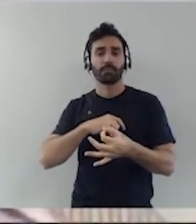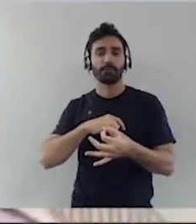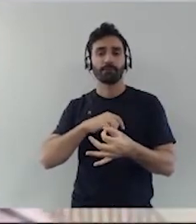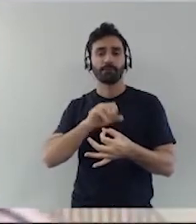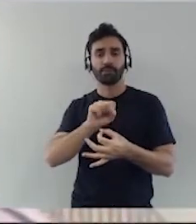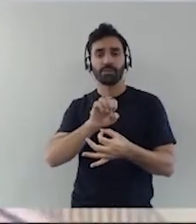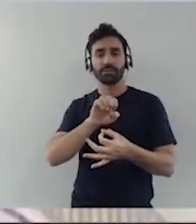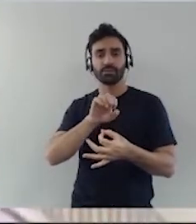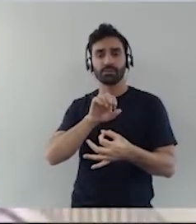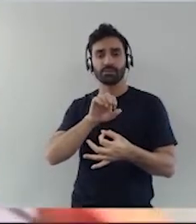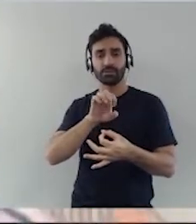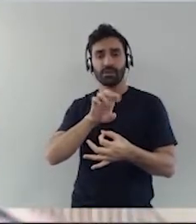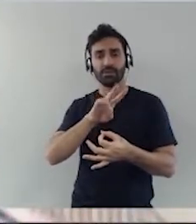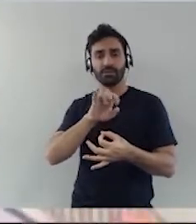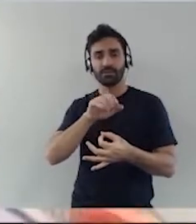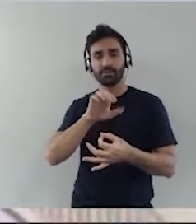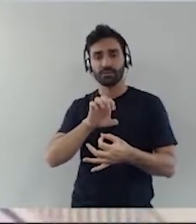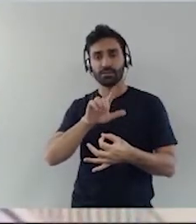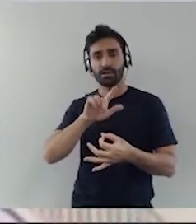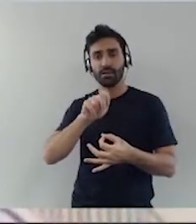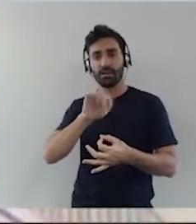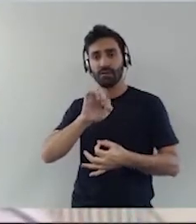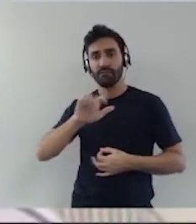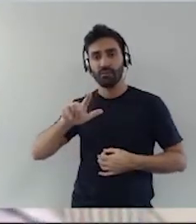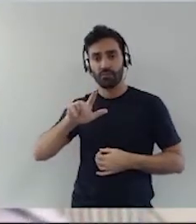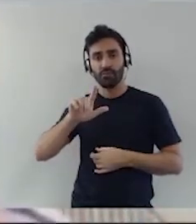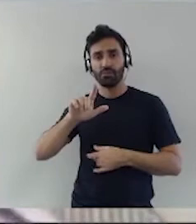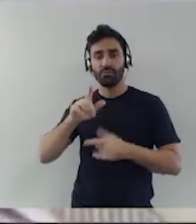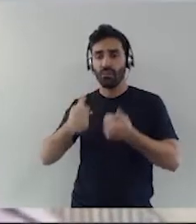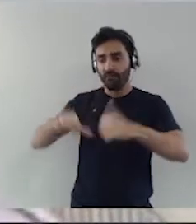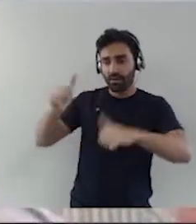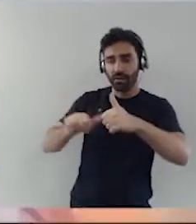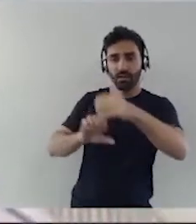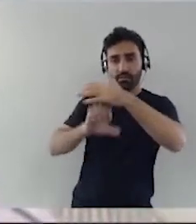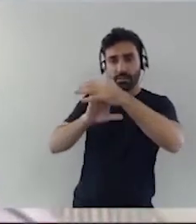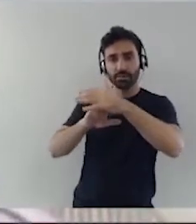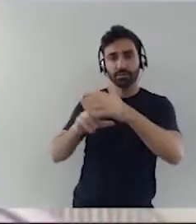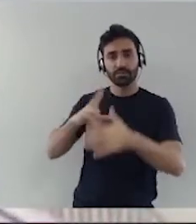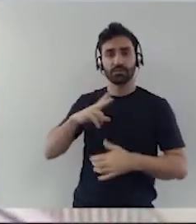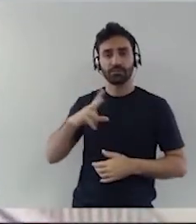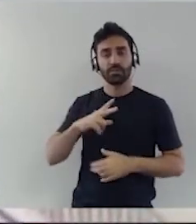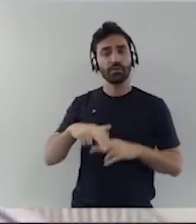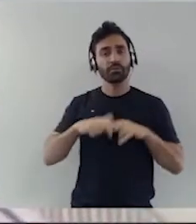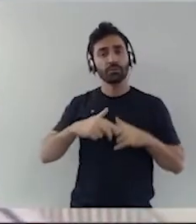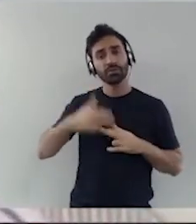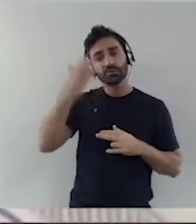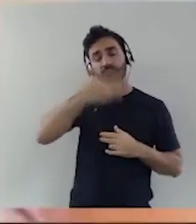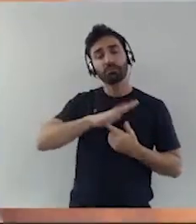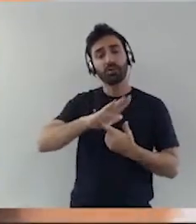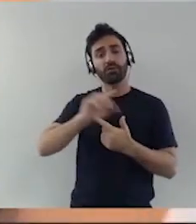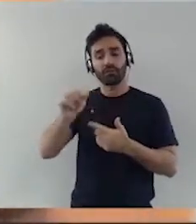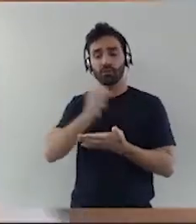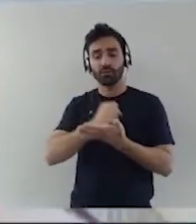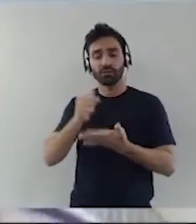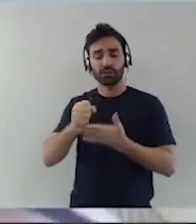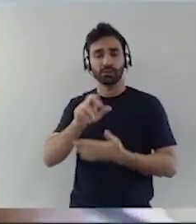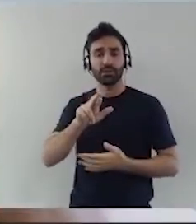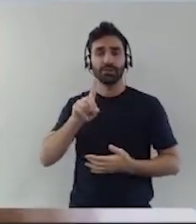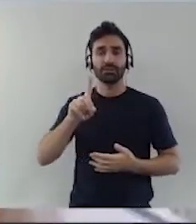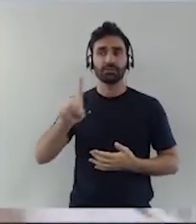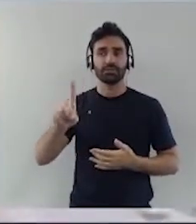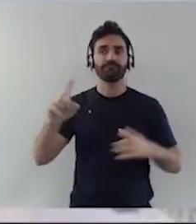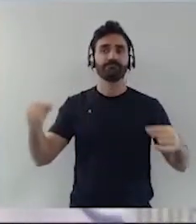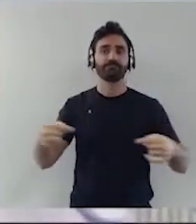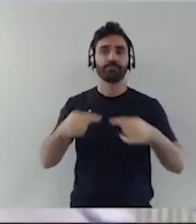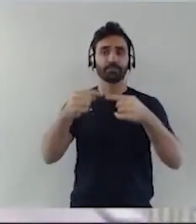service level, né, a performance do privado. Isso mostra que, em matéria contratual, o RDC ele diz muito.